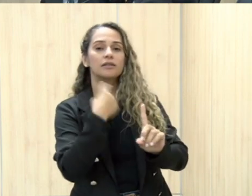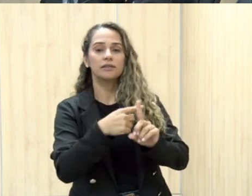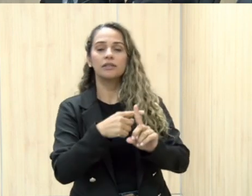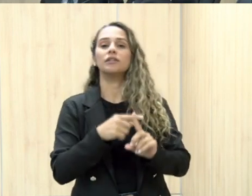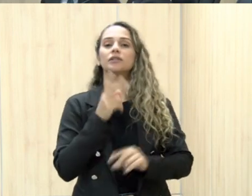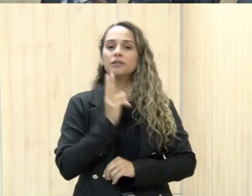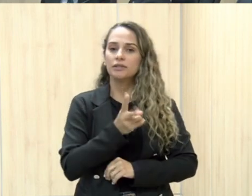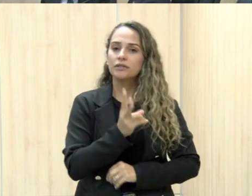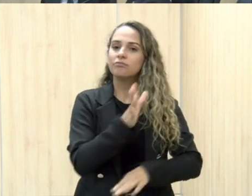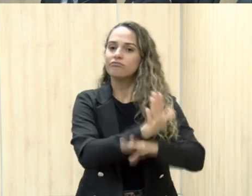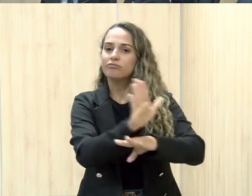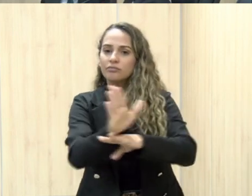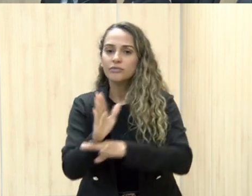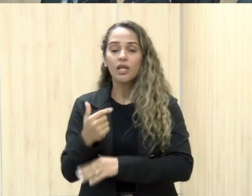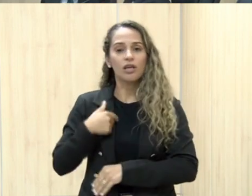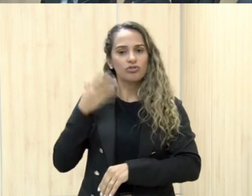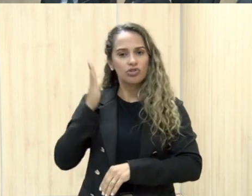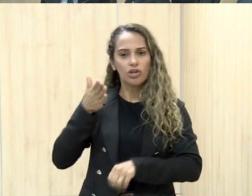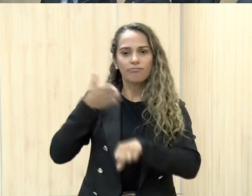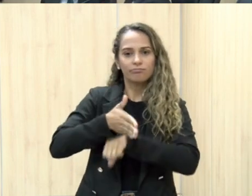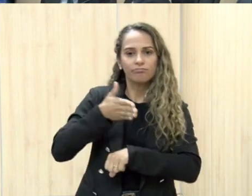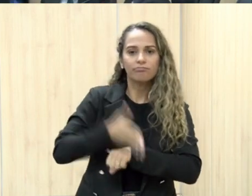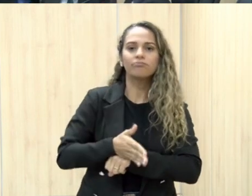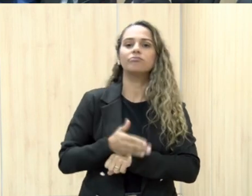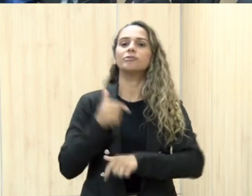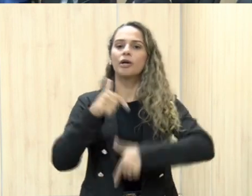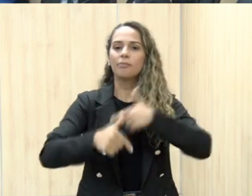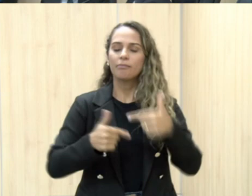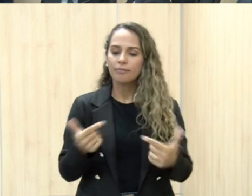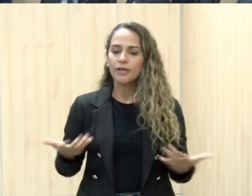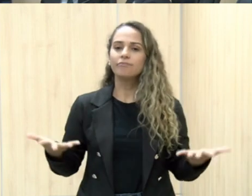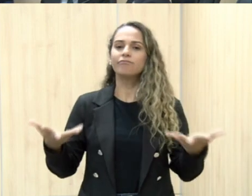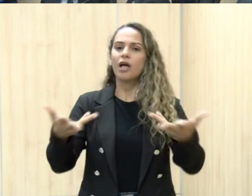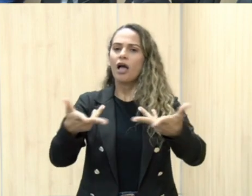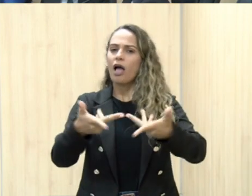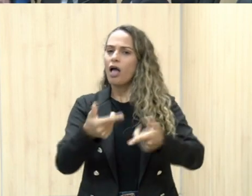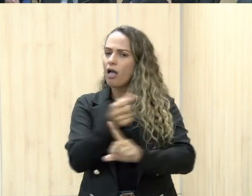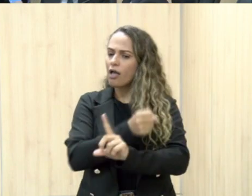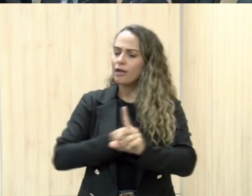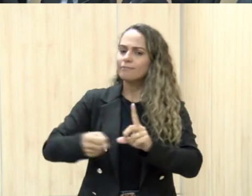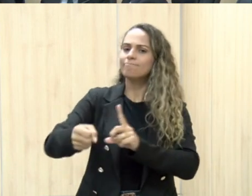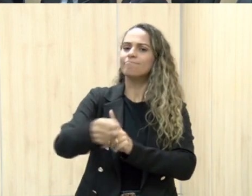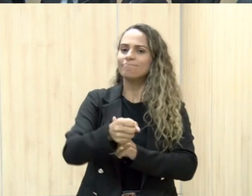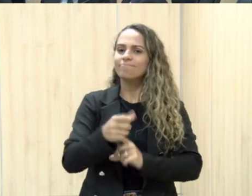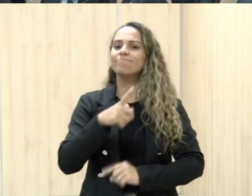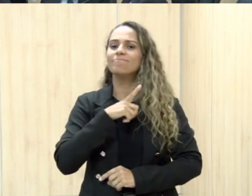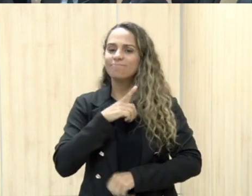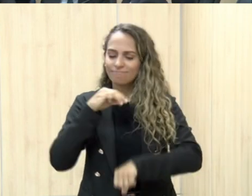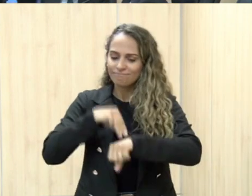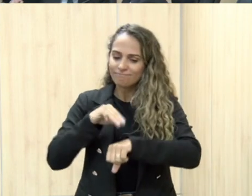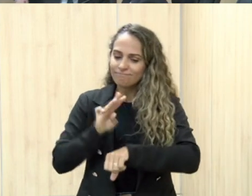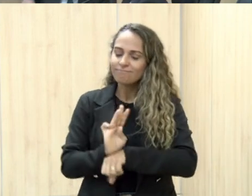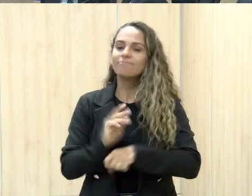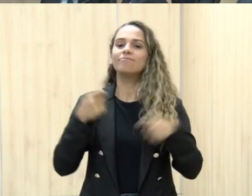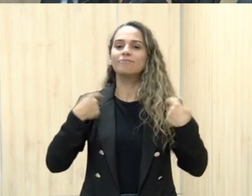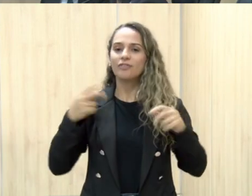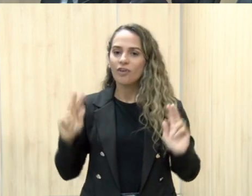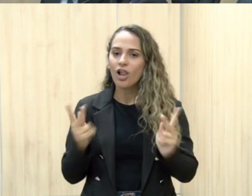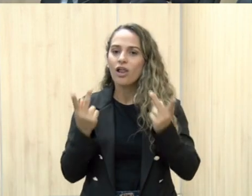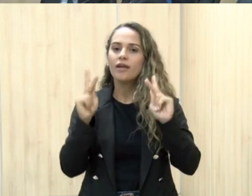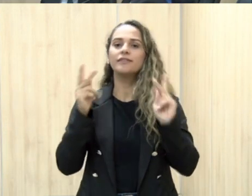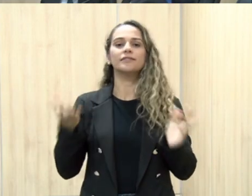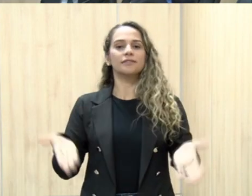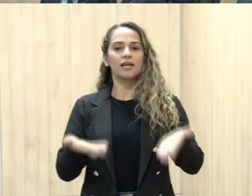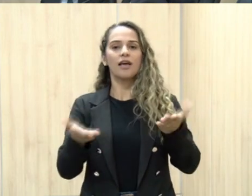a Igreja Metodista trabalham social incrível excepcional e a gente tem que valorizar e